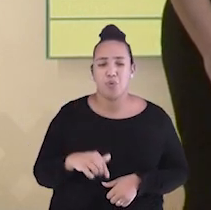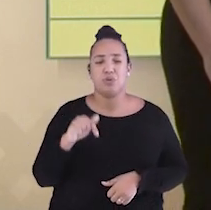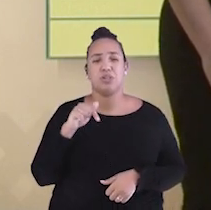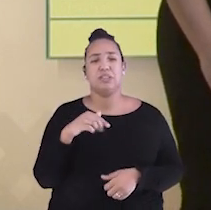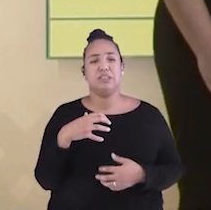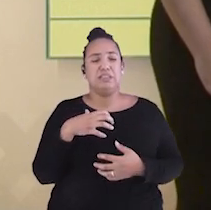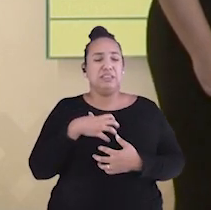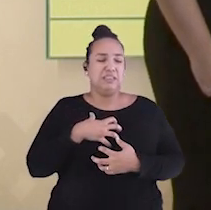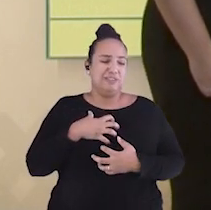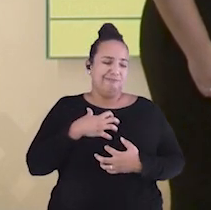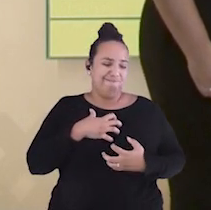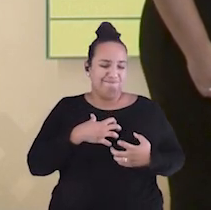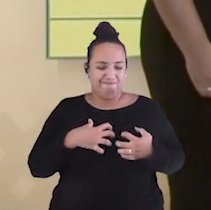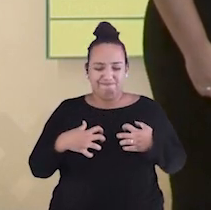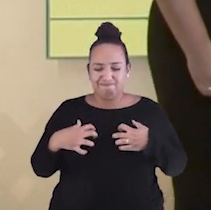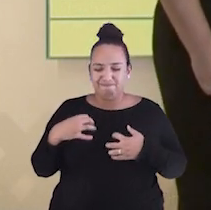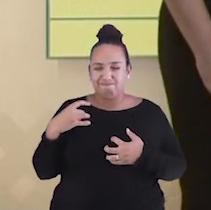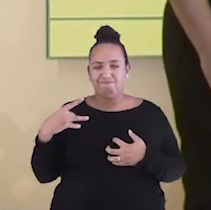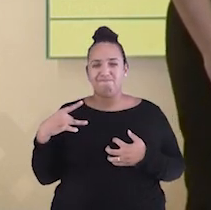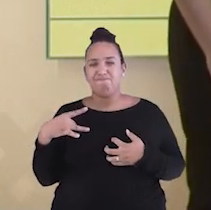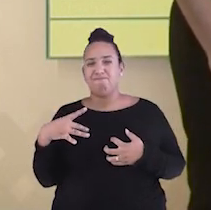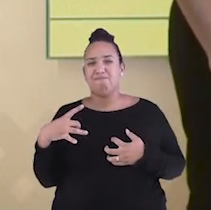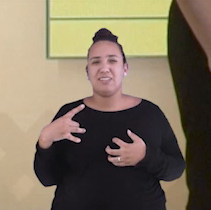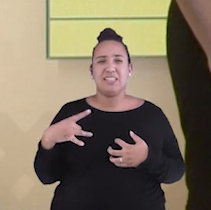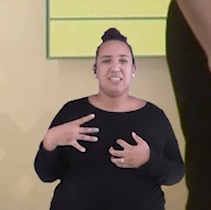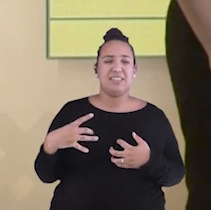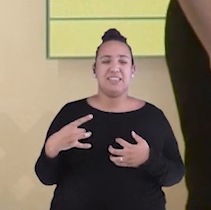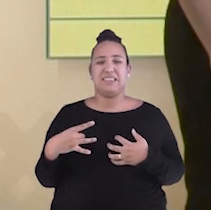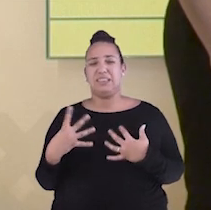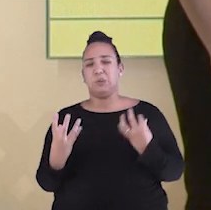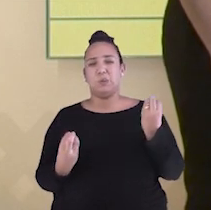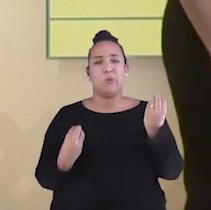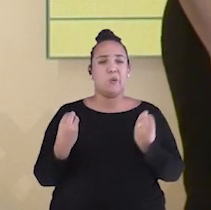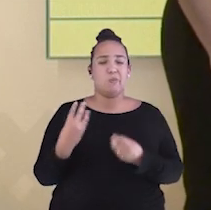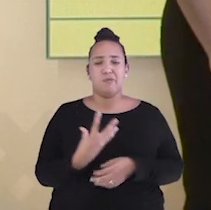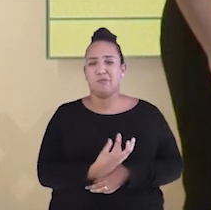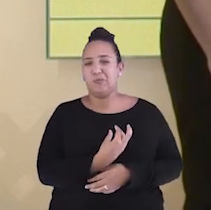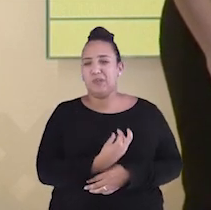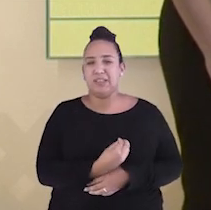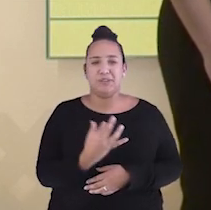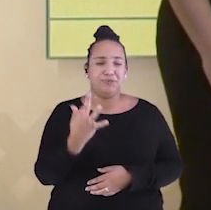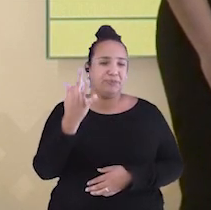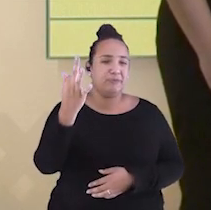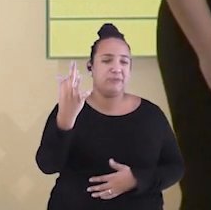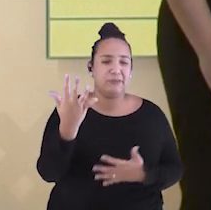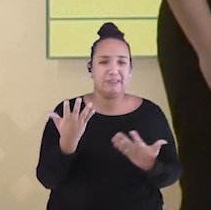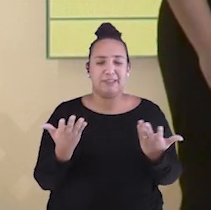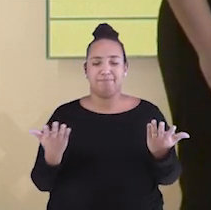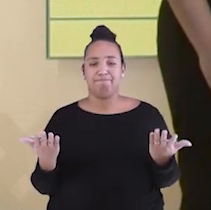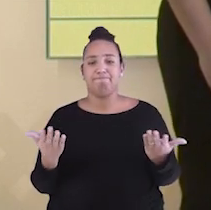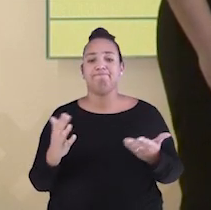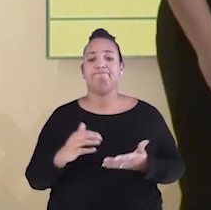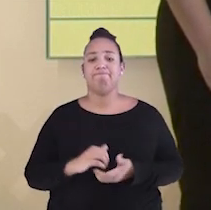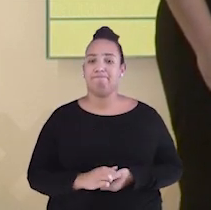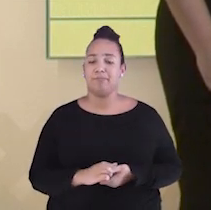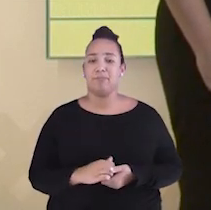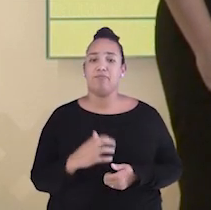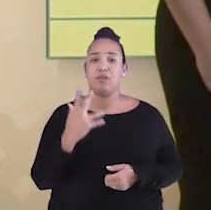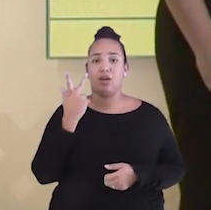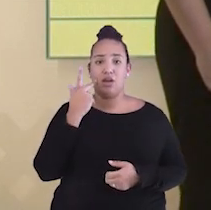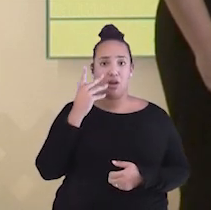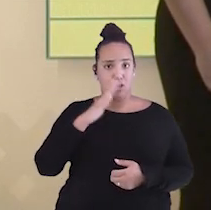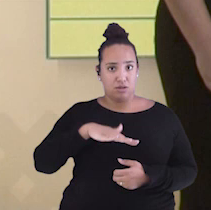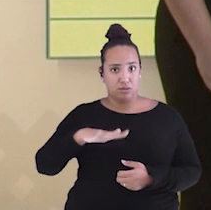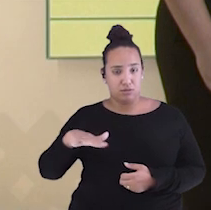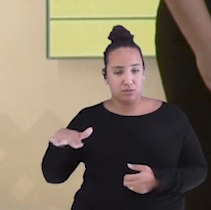um grande desespero e medo de tudo que estavam vivendo e do que iam viver. As crianças